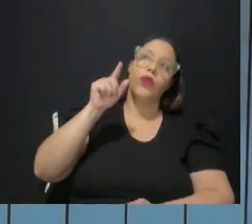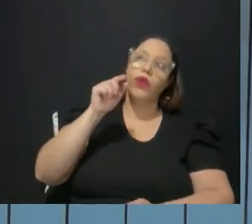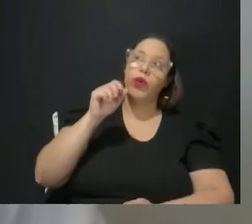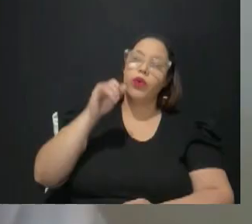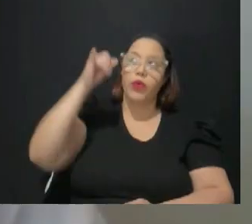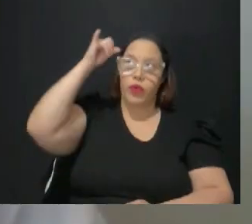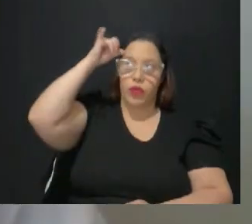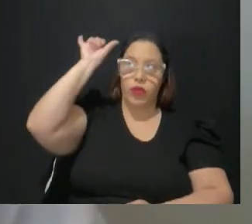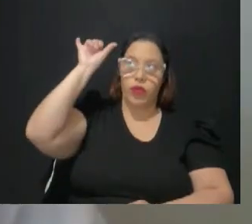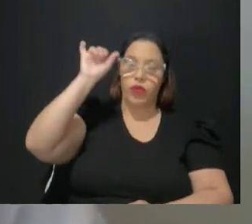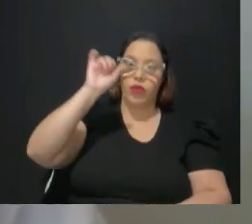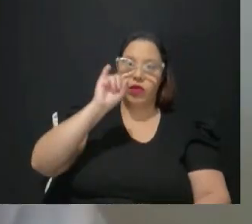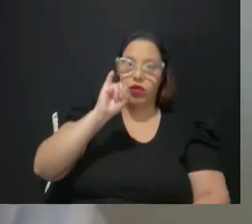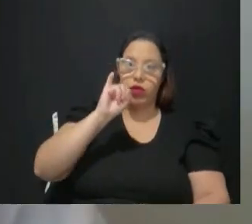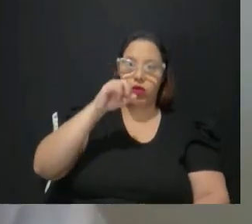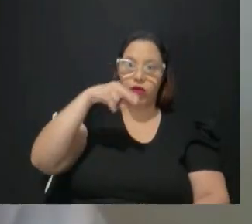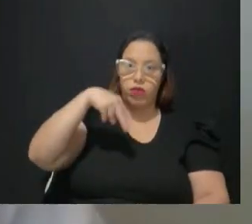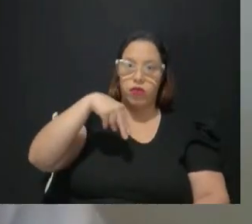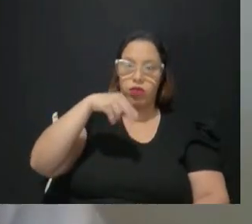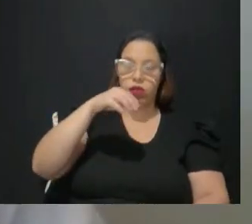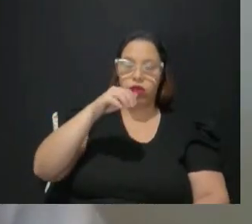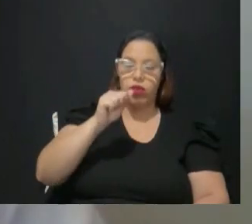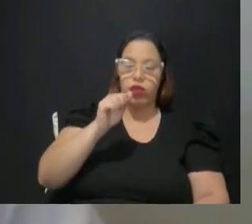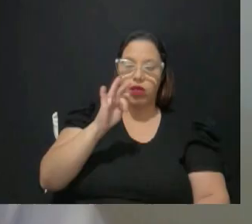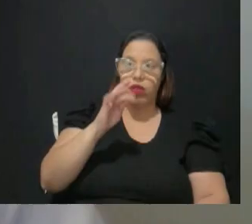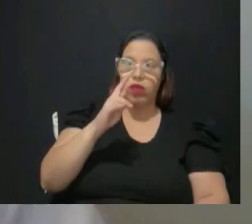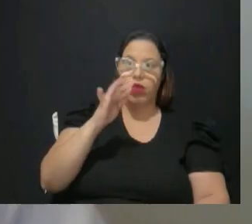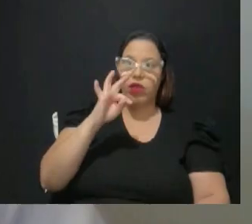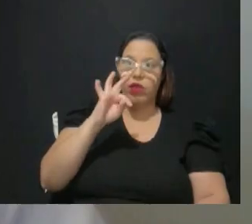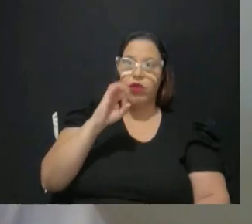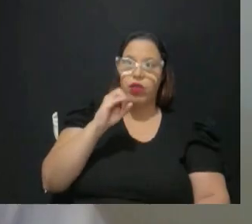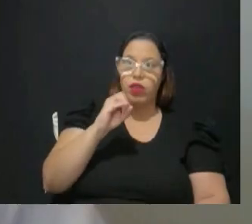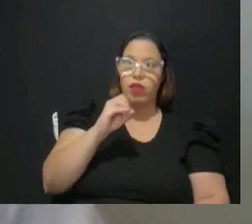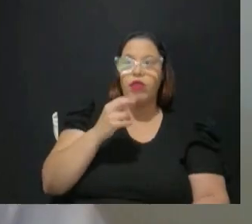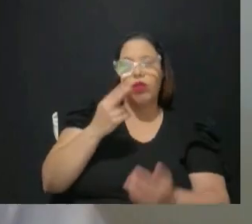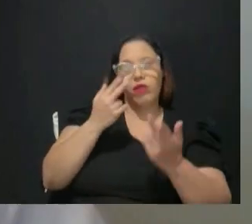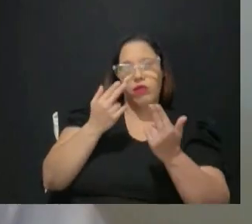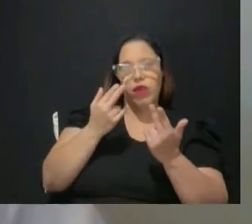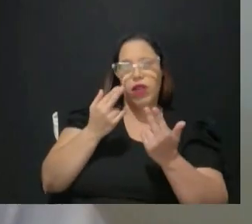A prevenção é semelhante ao que eu já falei sobre o